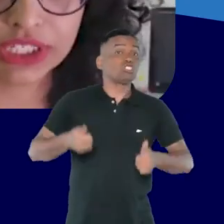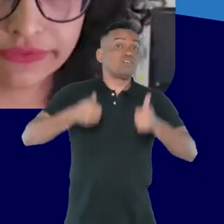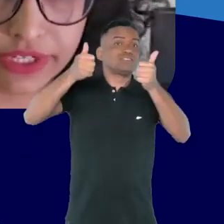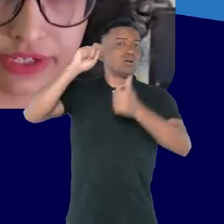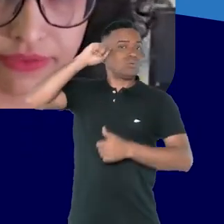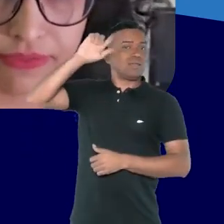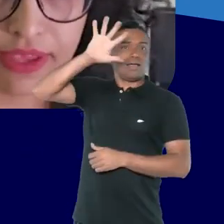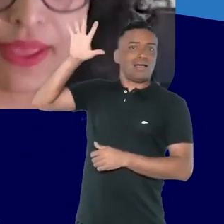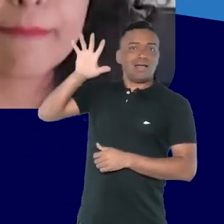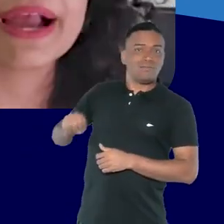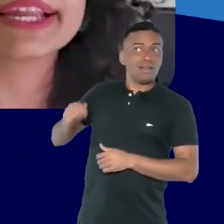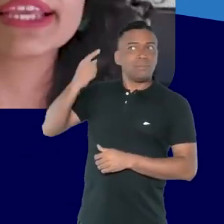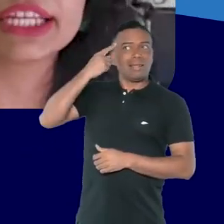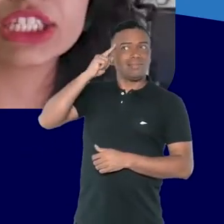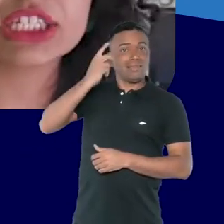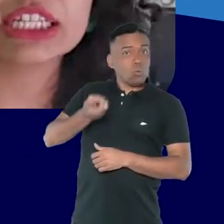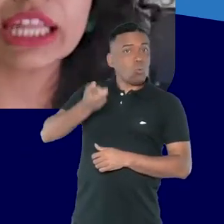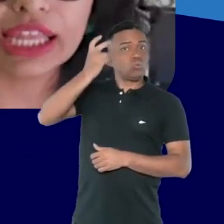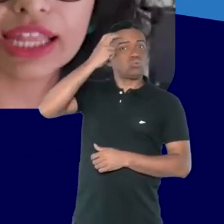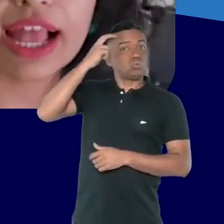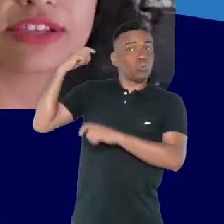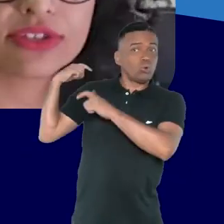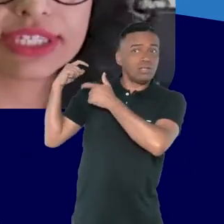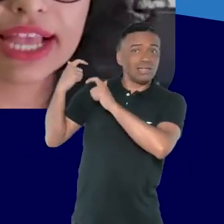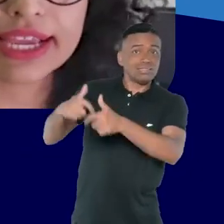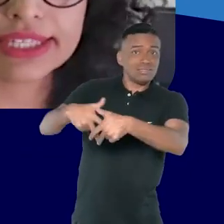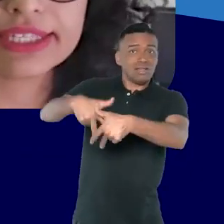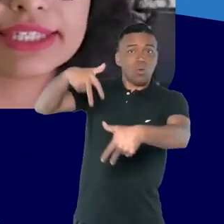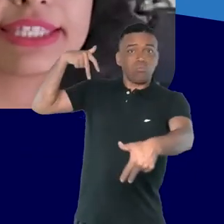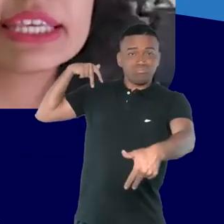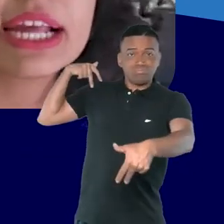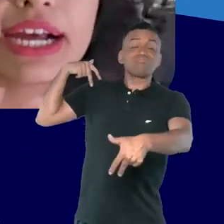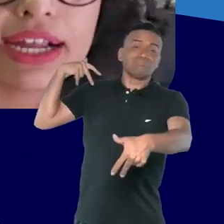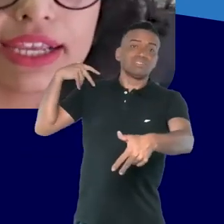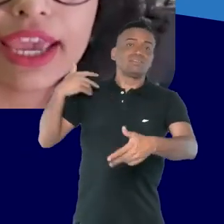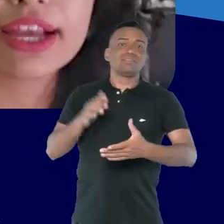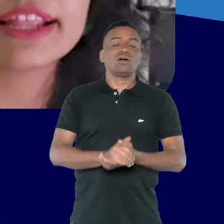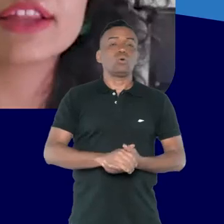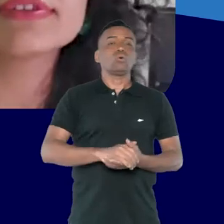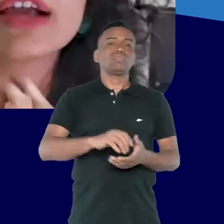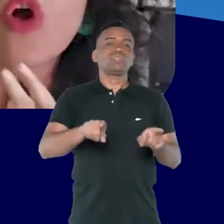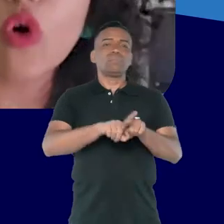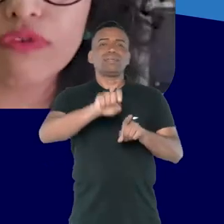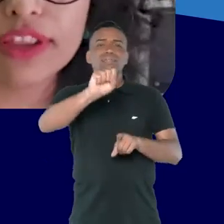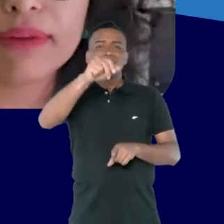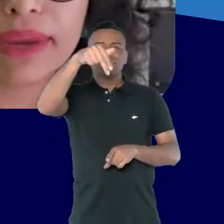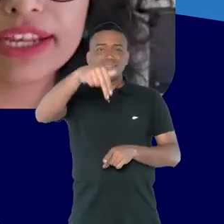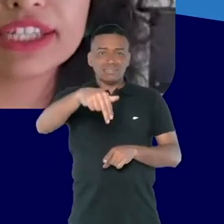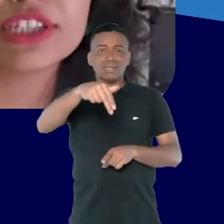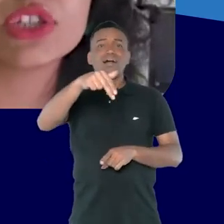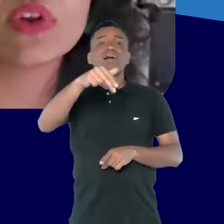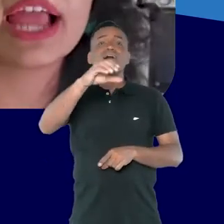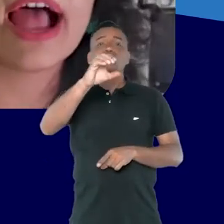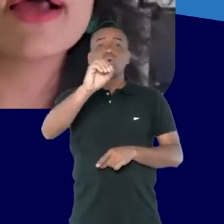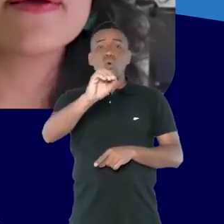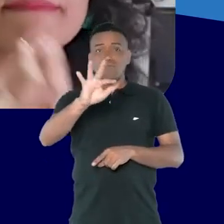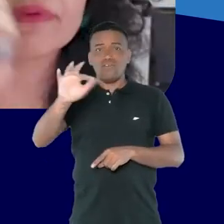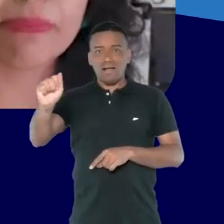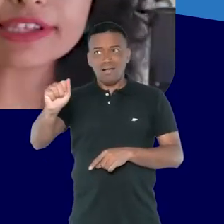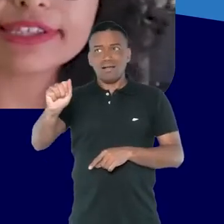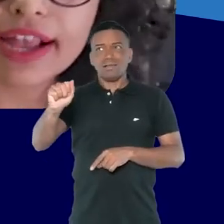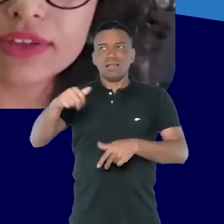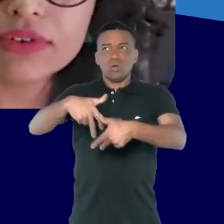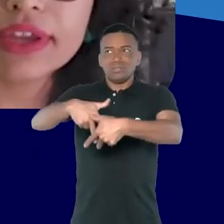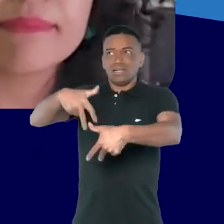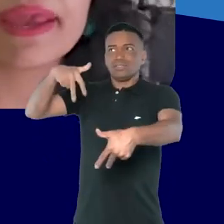do continente africano para que a gente entenda as nossas raízes e siga, que é a ideia do Sankofa também, da gente olhar